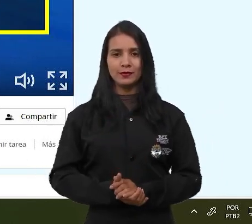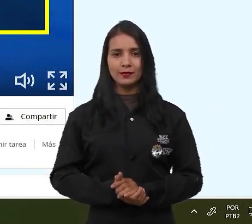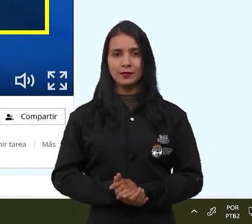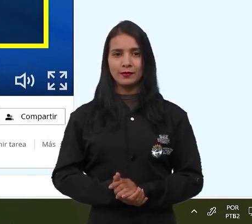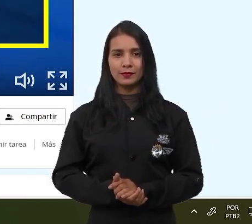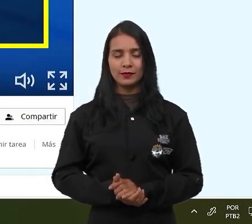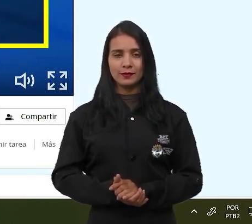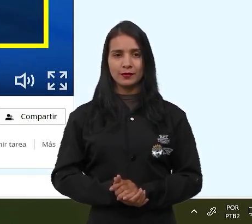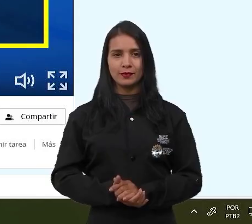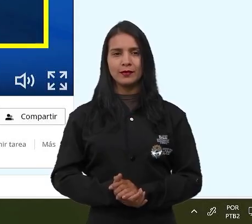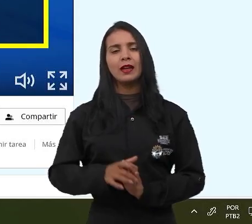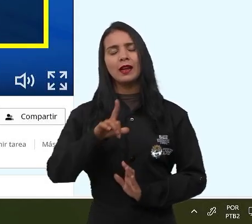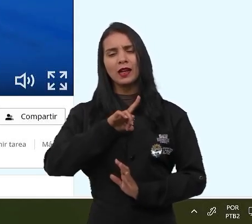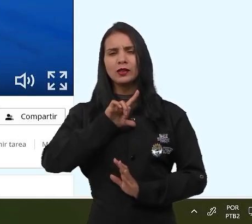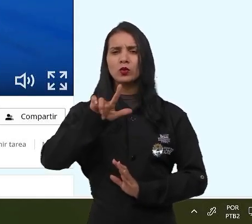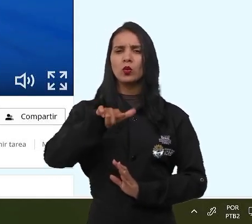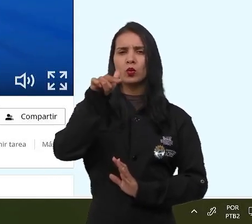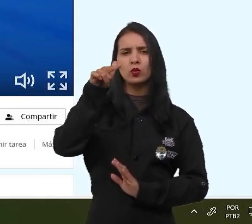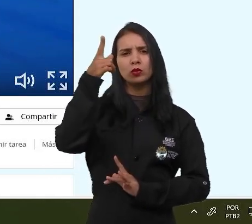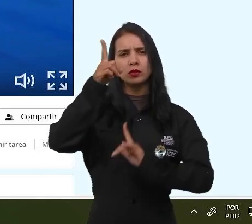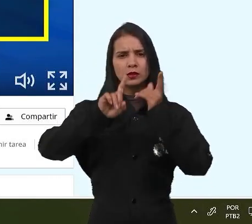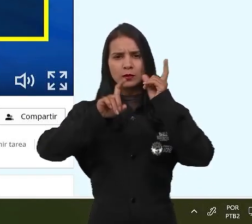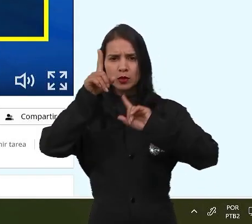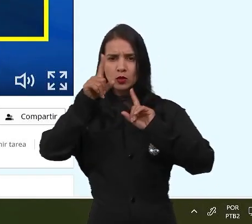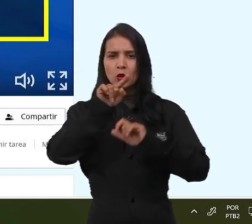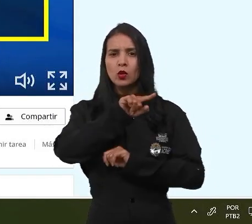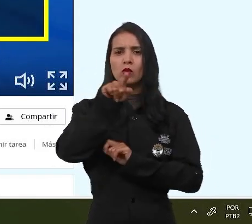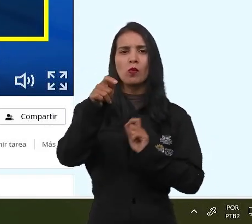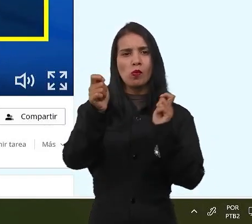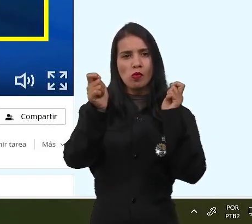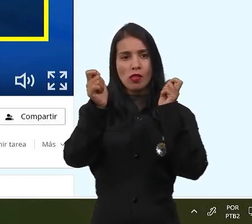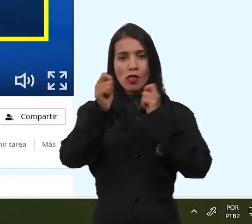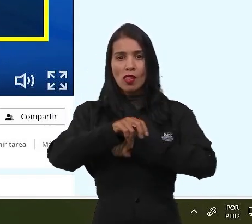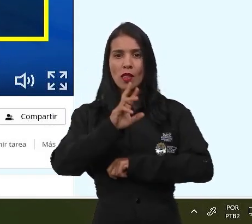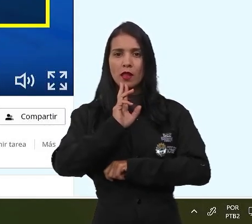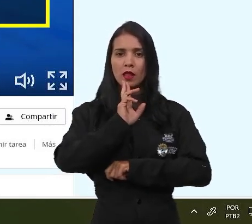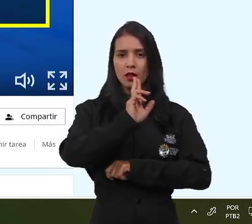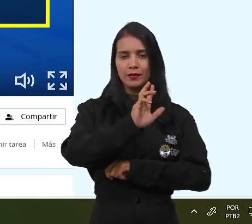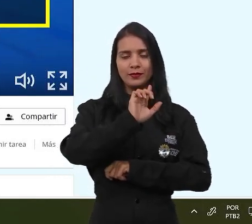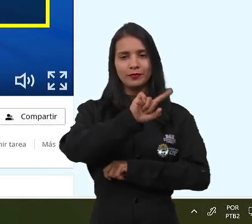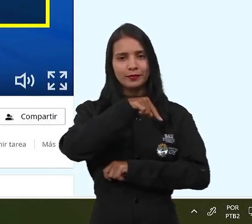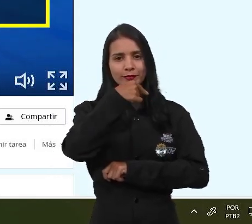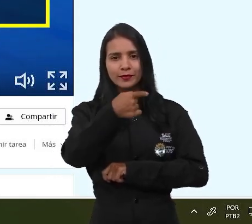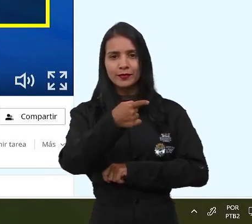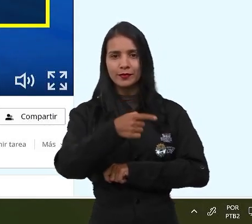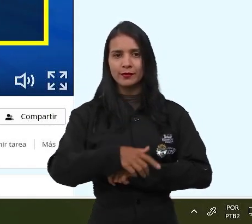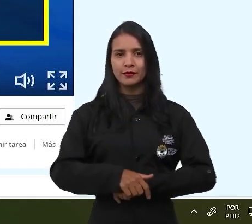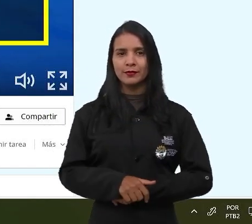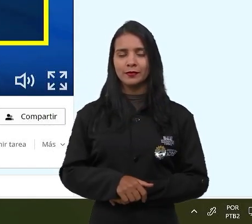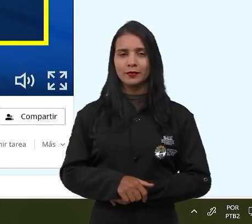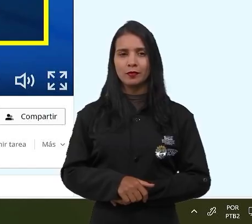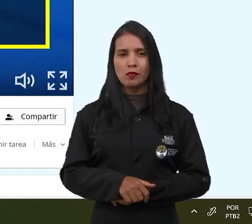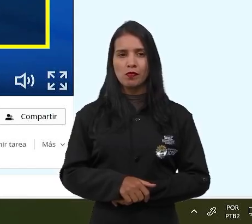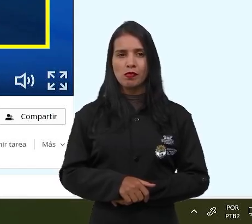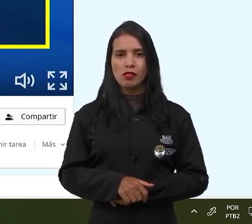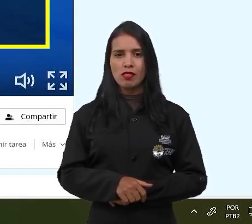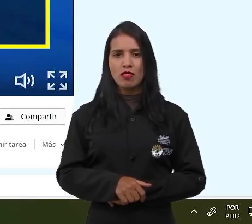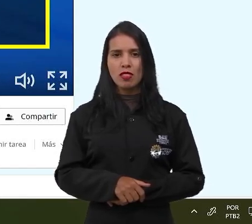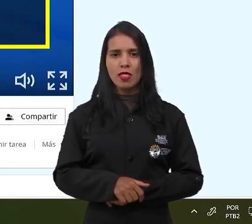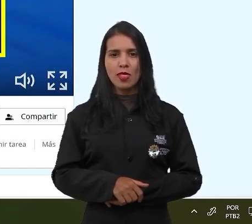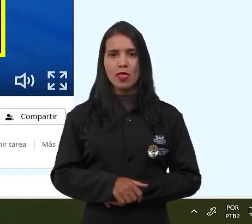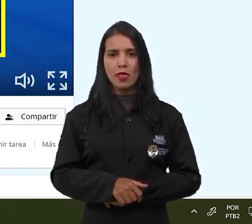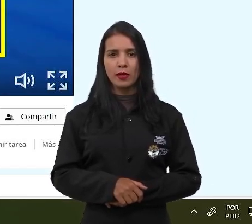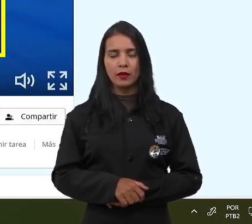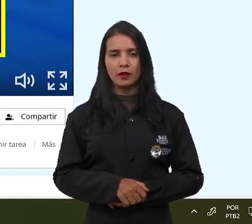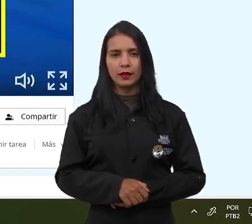Aí tem outras expressões, ó, que vai ficar aí para vocês, tá bom? Para vocês